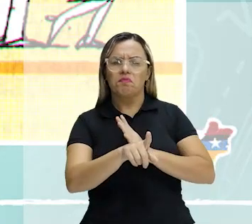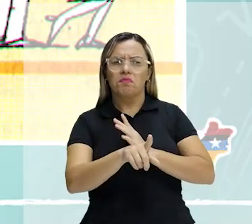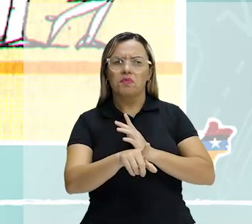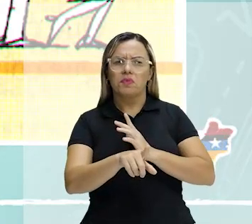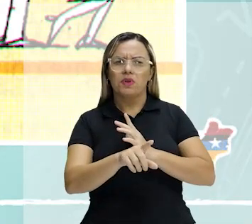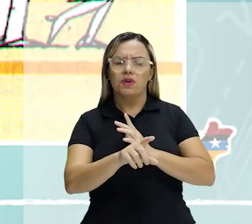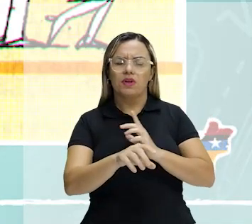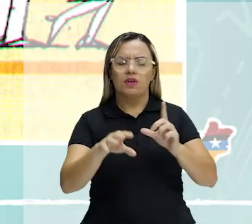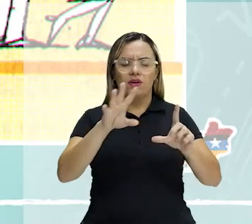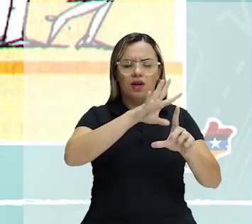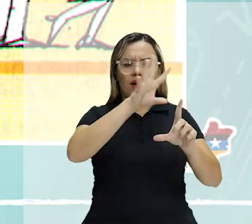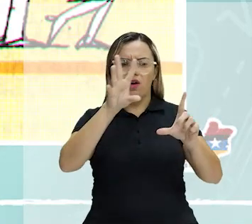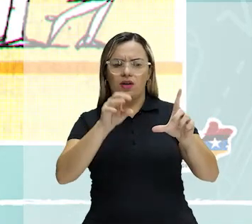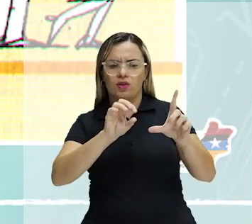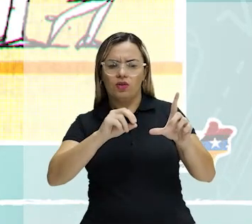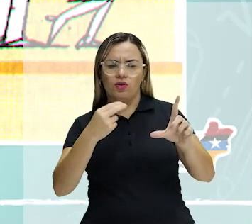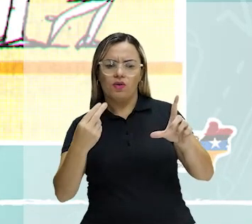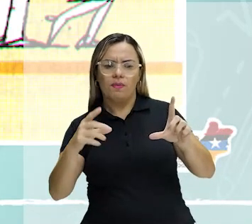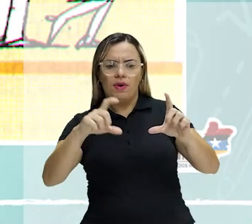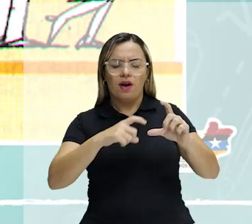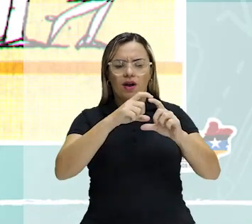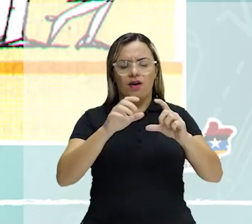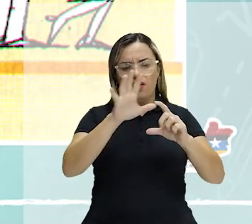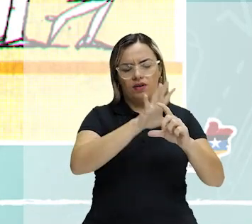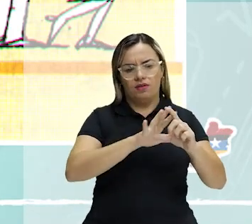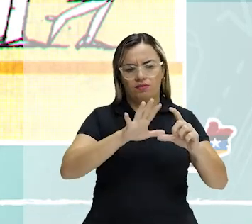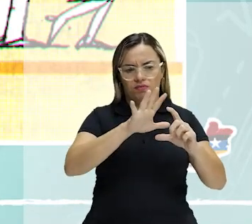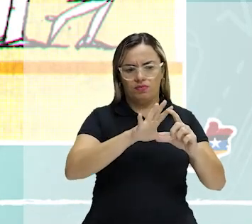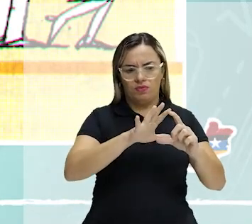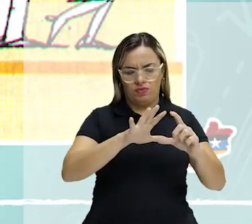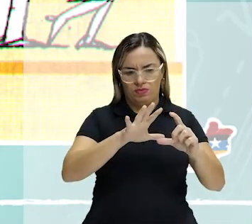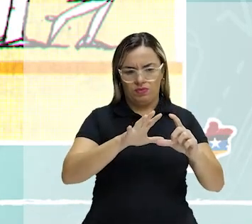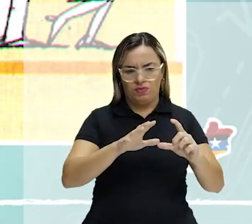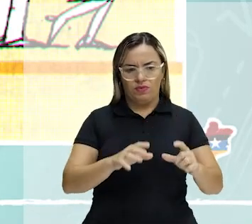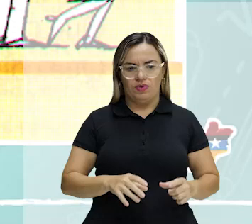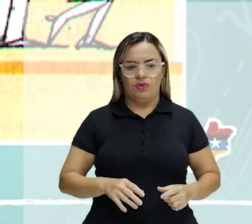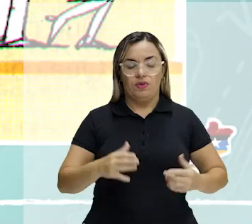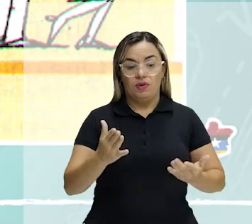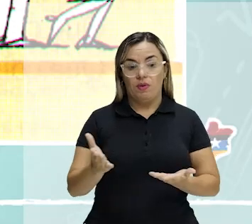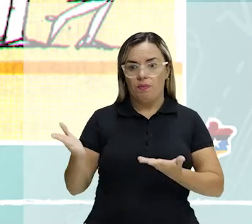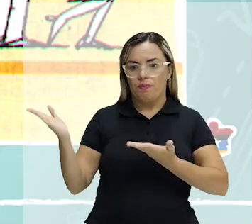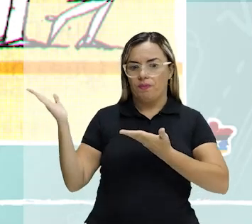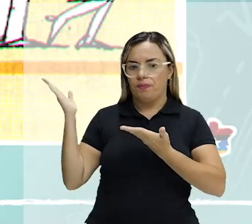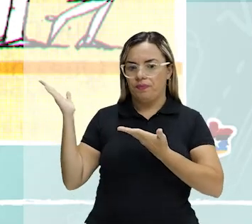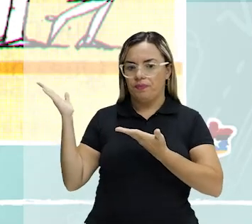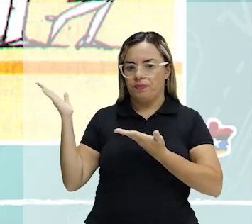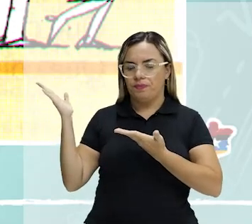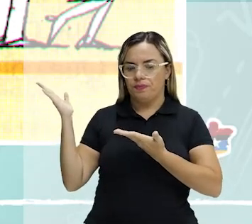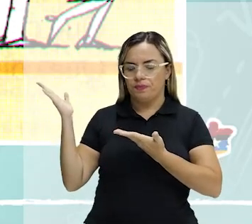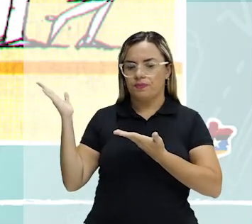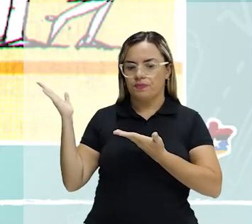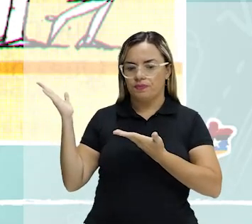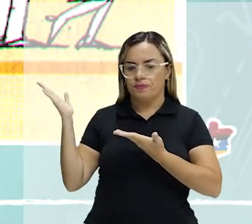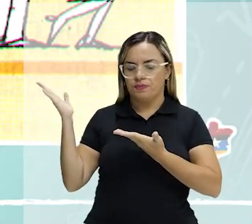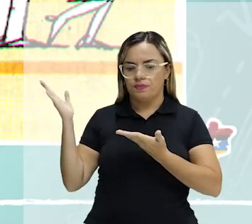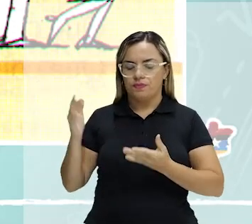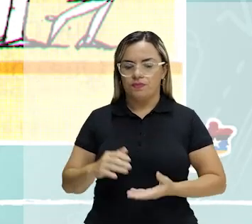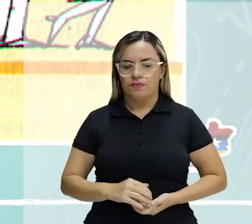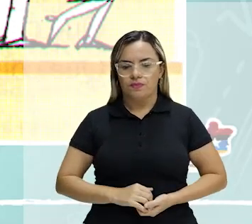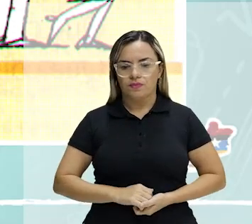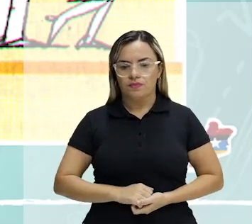uma pessoa. Tudo bem? Em que sentido? Como vai? Porque a pergunta, quanto